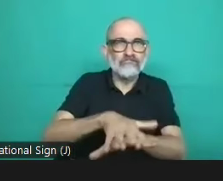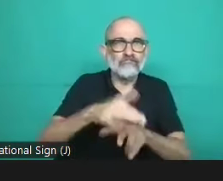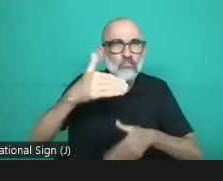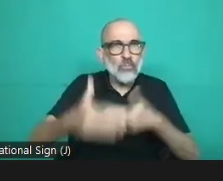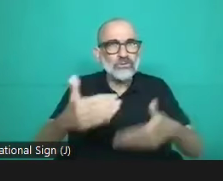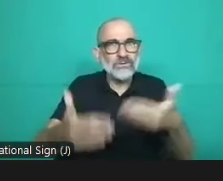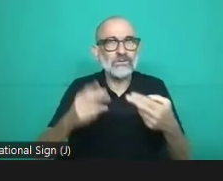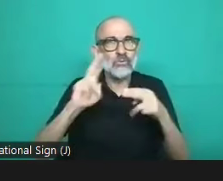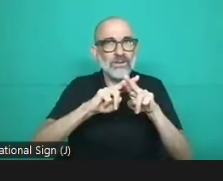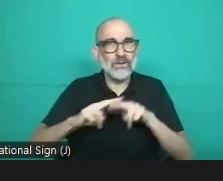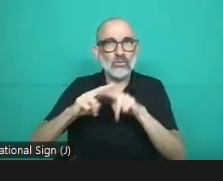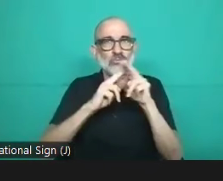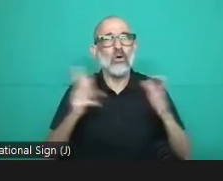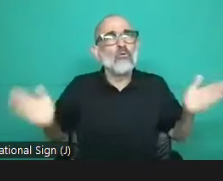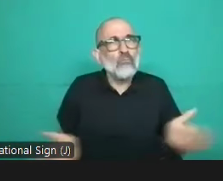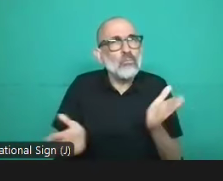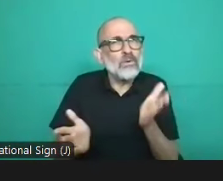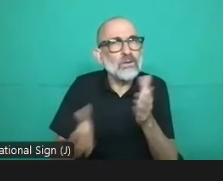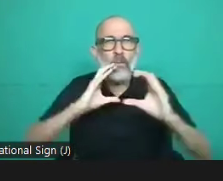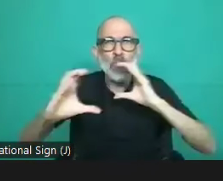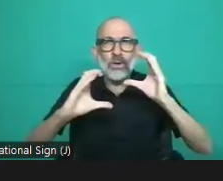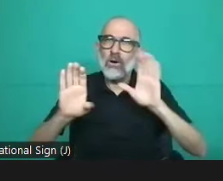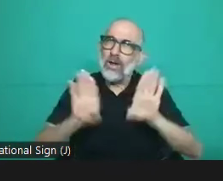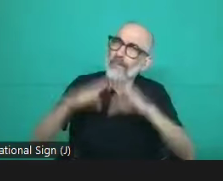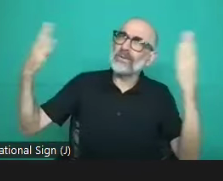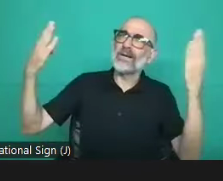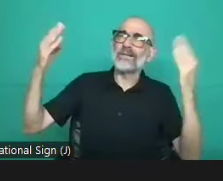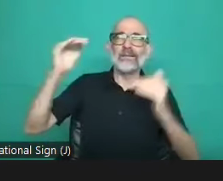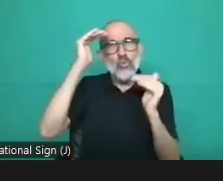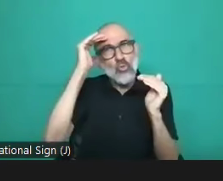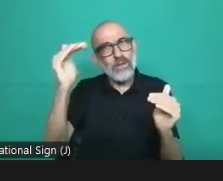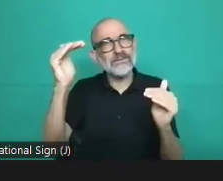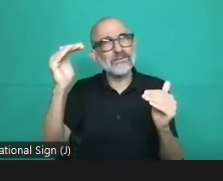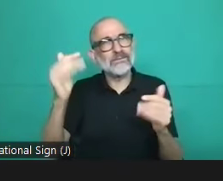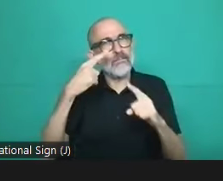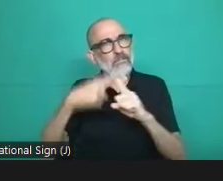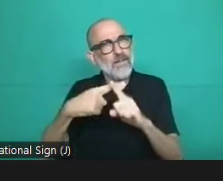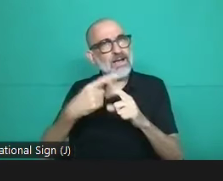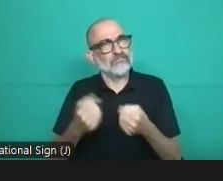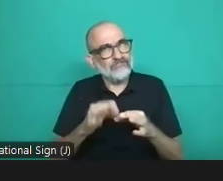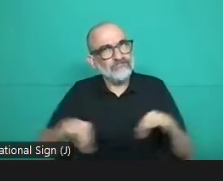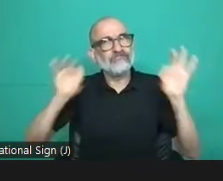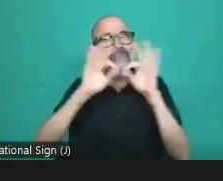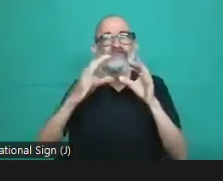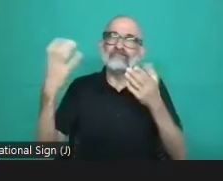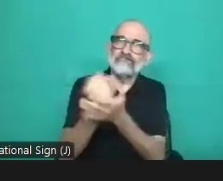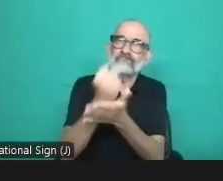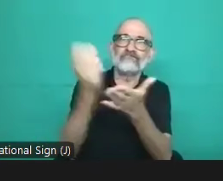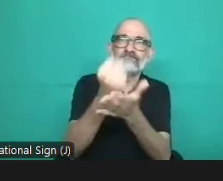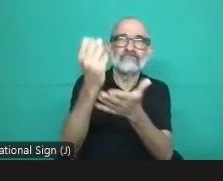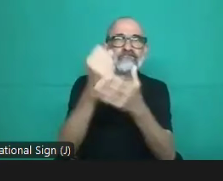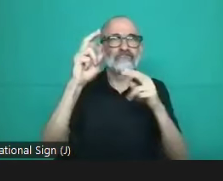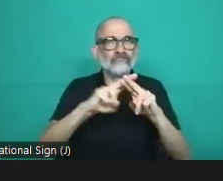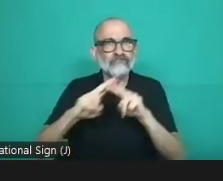diagnósticos precisos e seguros. Todos temos um papel crucial a representar. É imprescindível